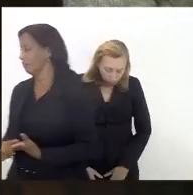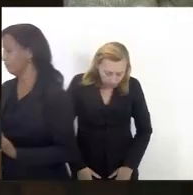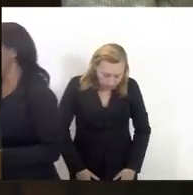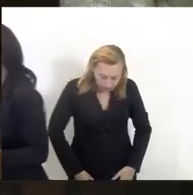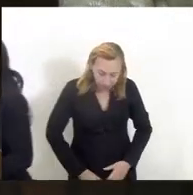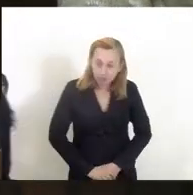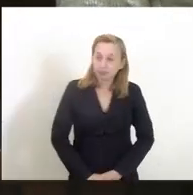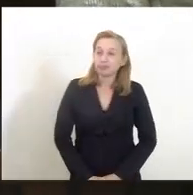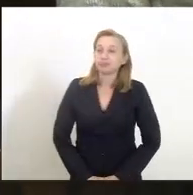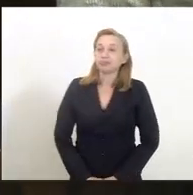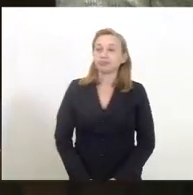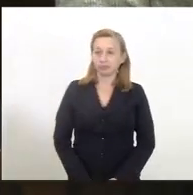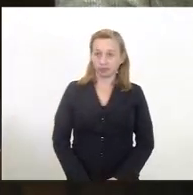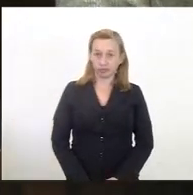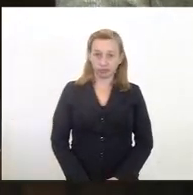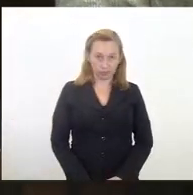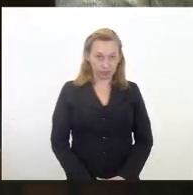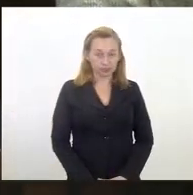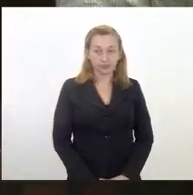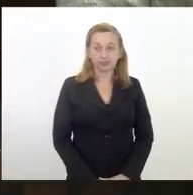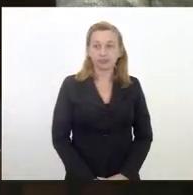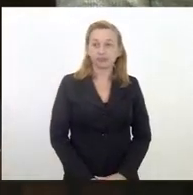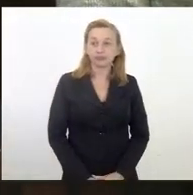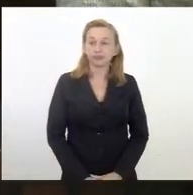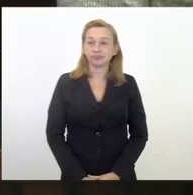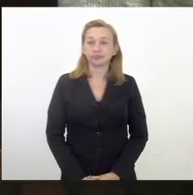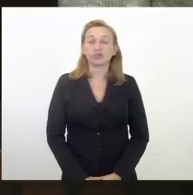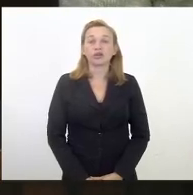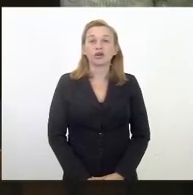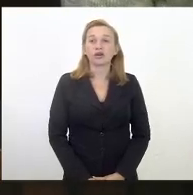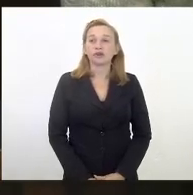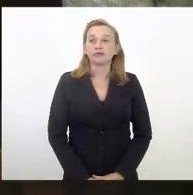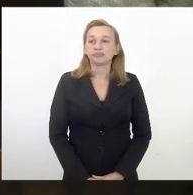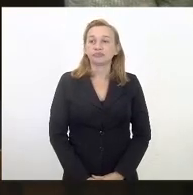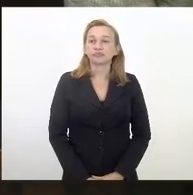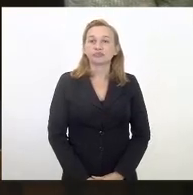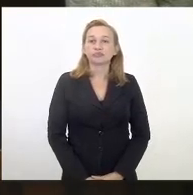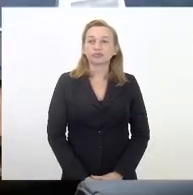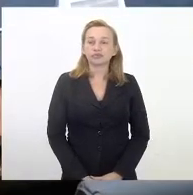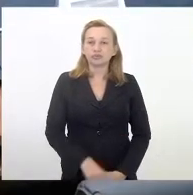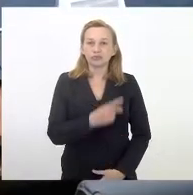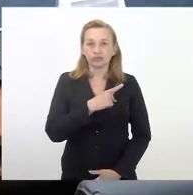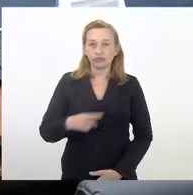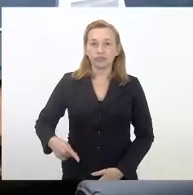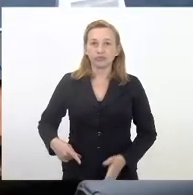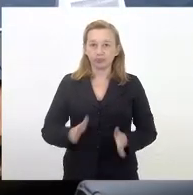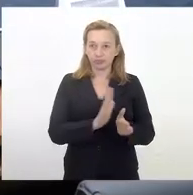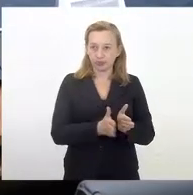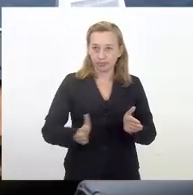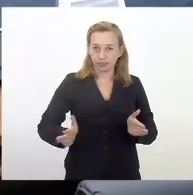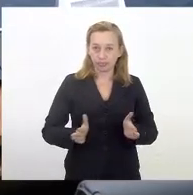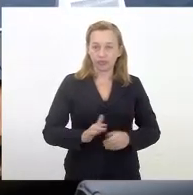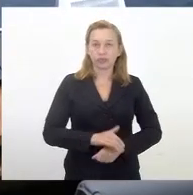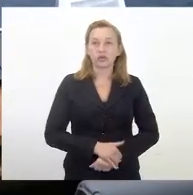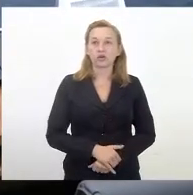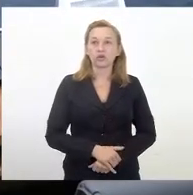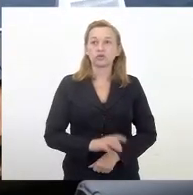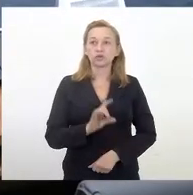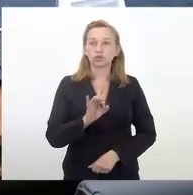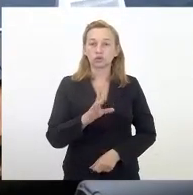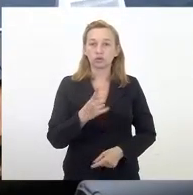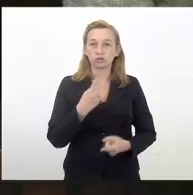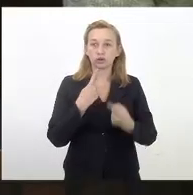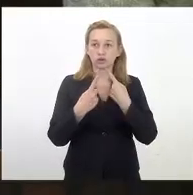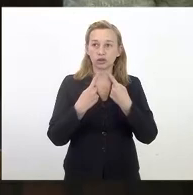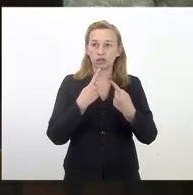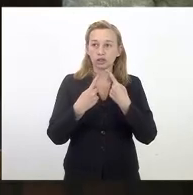de 2014 dá outras providências o presidente só uma pela ordem oficial eu vou eu vou eu vou voltar à discussão